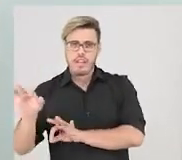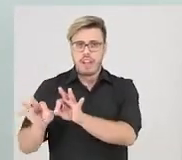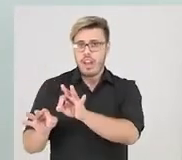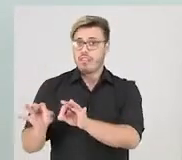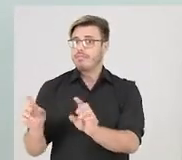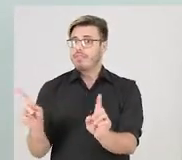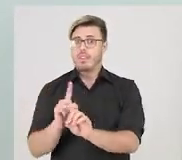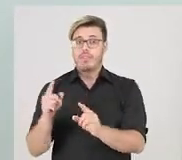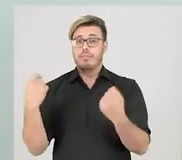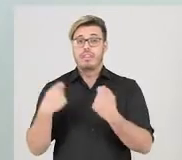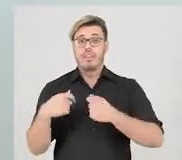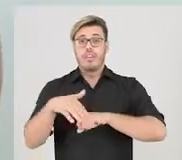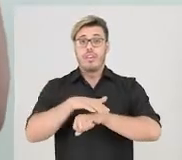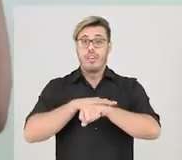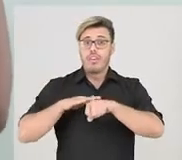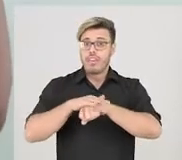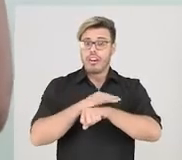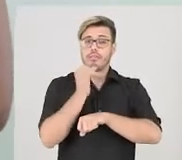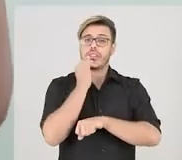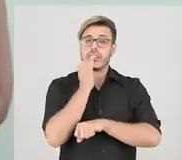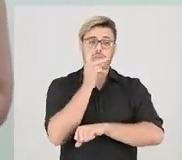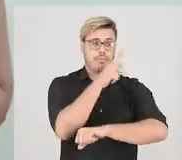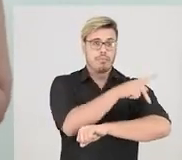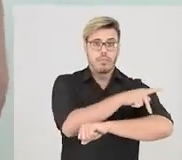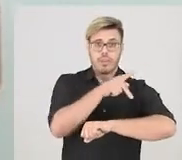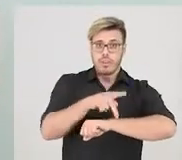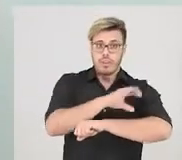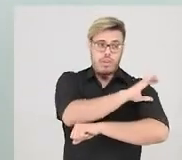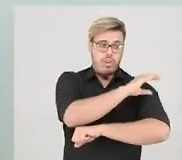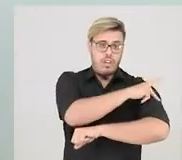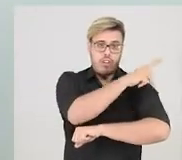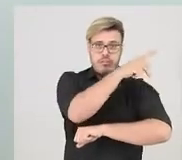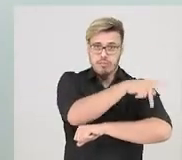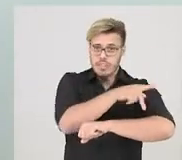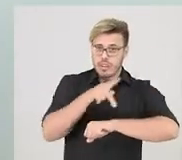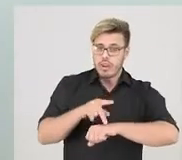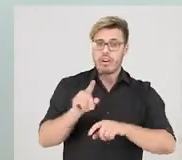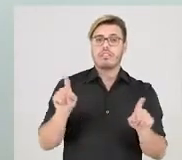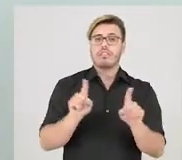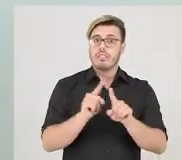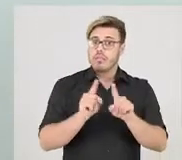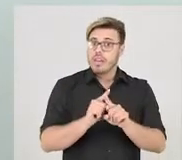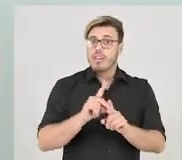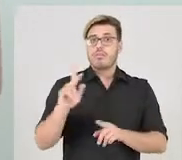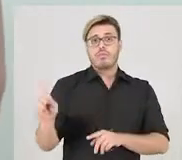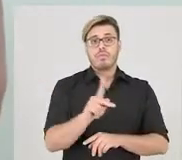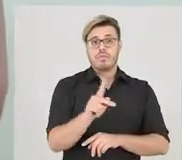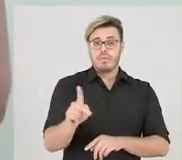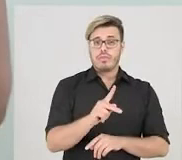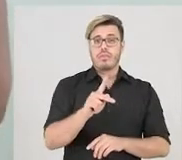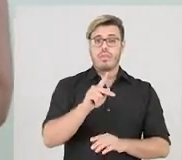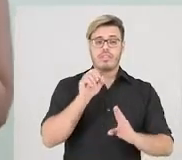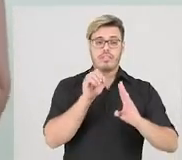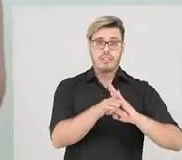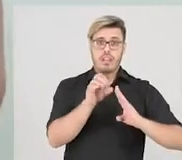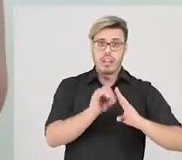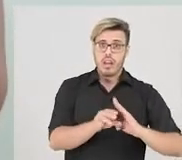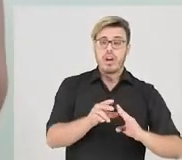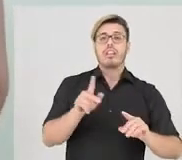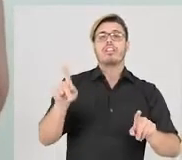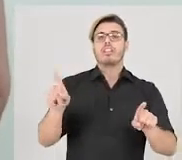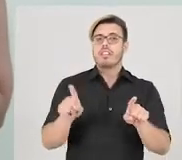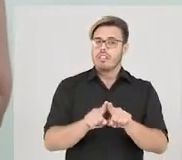ele procura o professor do AE na sala de recursos, ele procura o técnico da educação especial